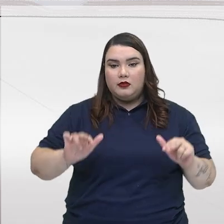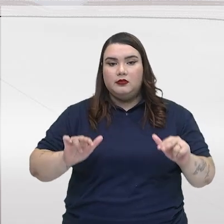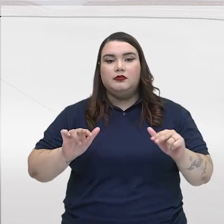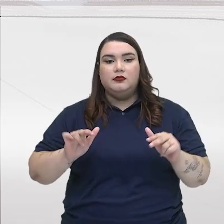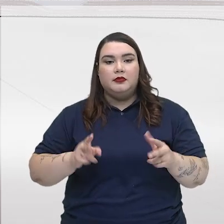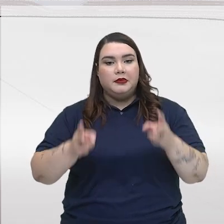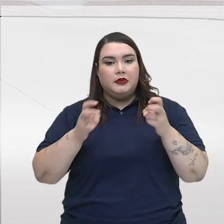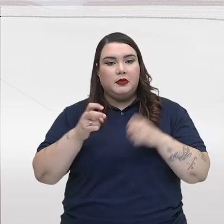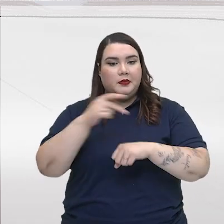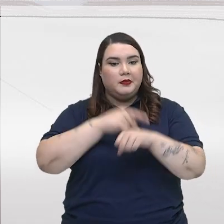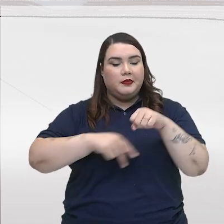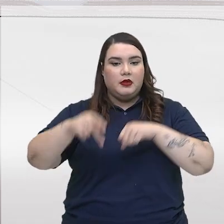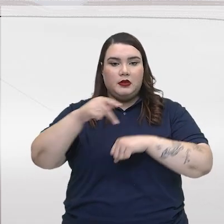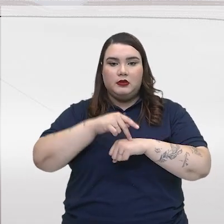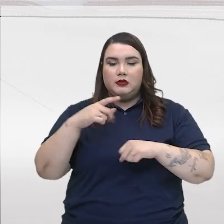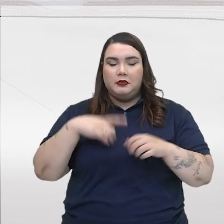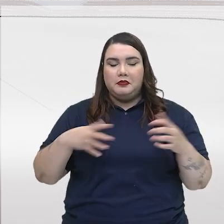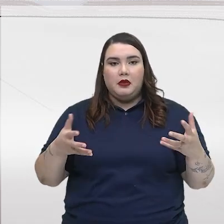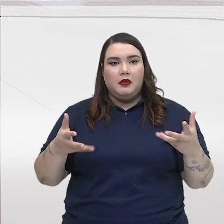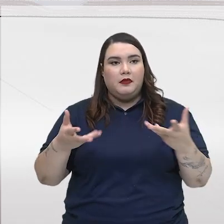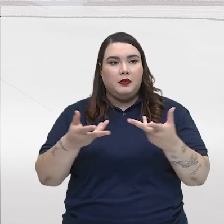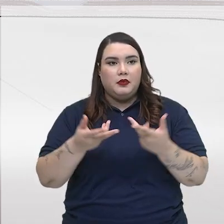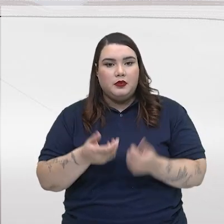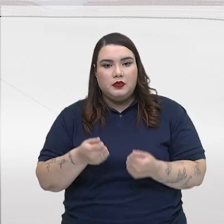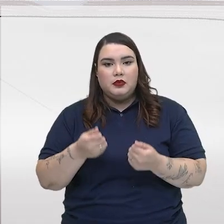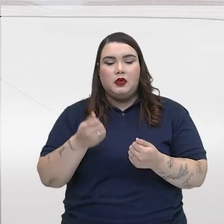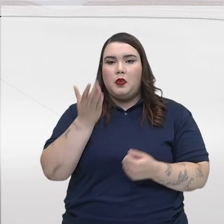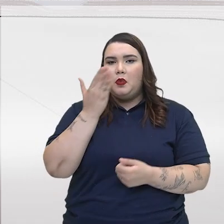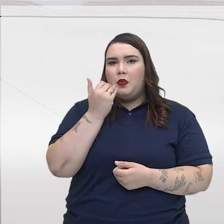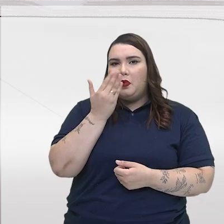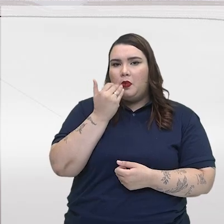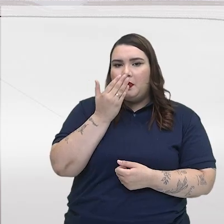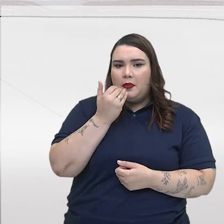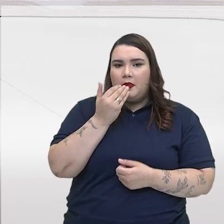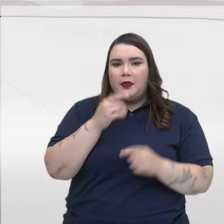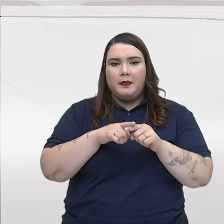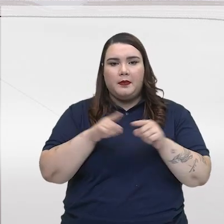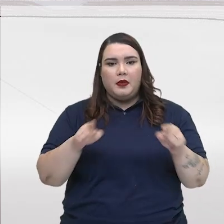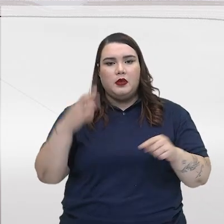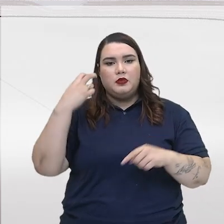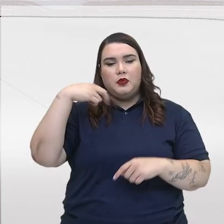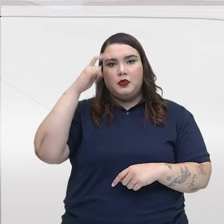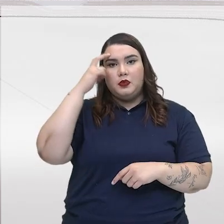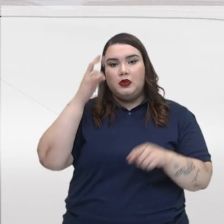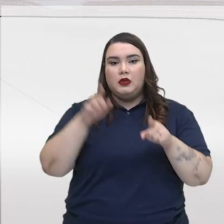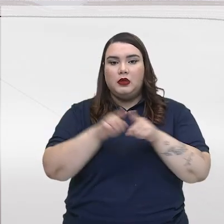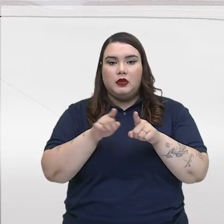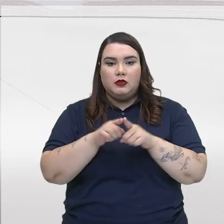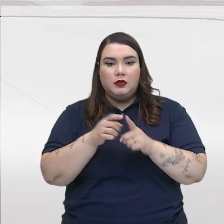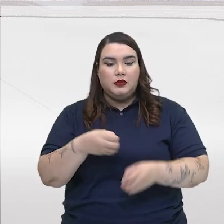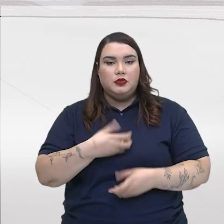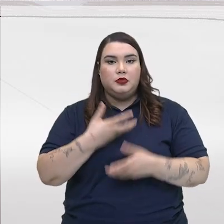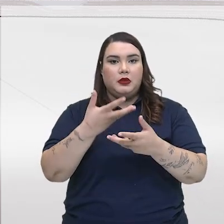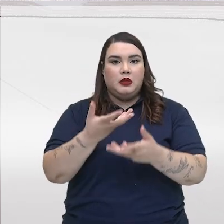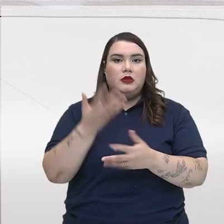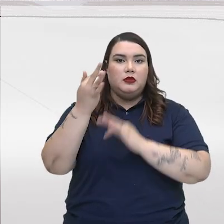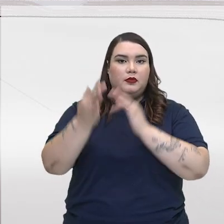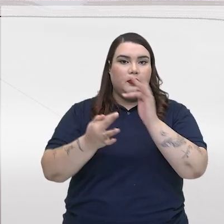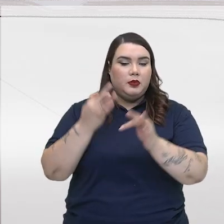é riquíssimo não só em gastronomia, mas em cultura também, em manifestação folclórica, né? Nós temos